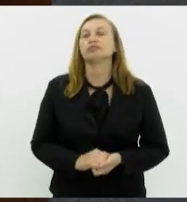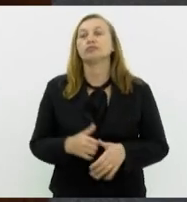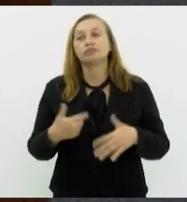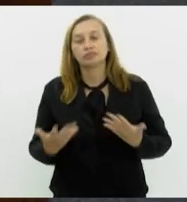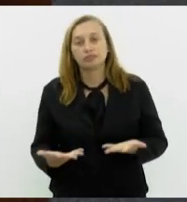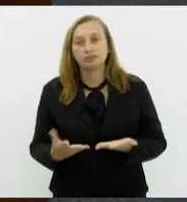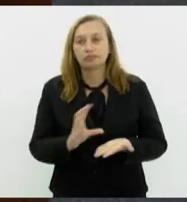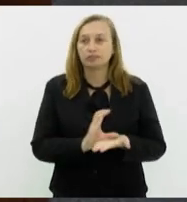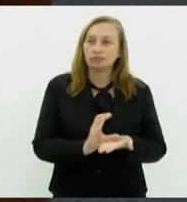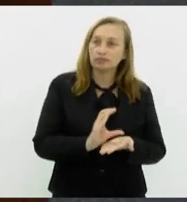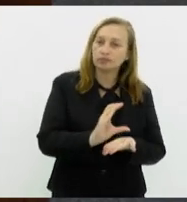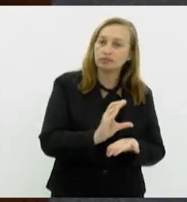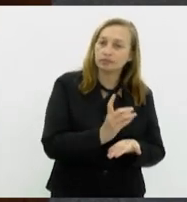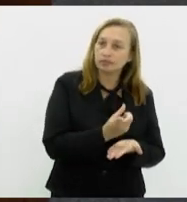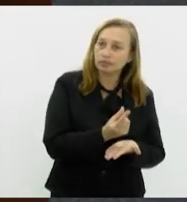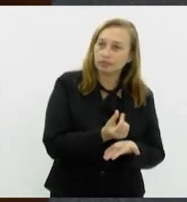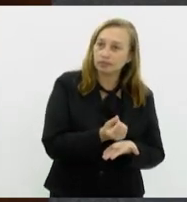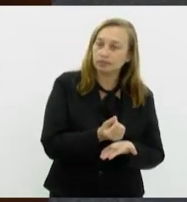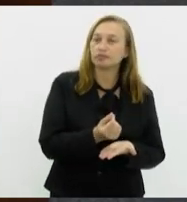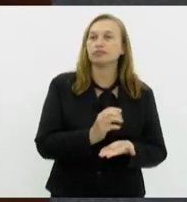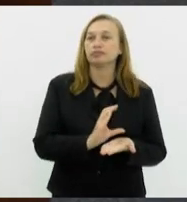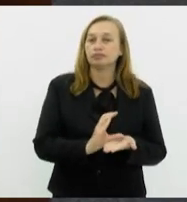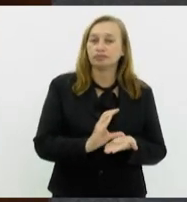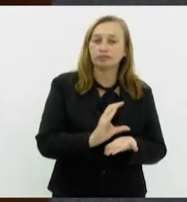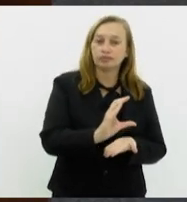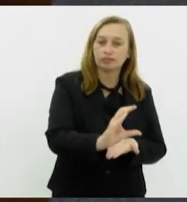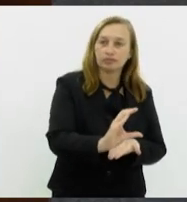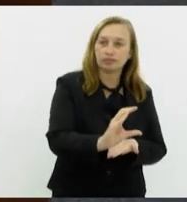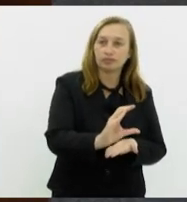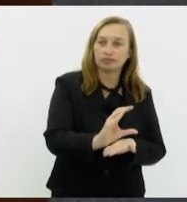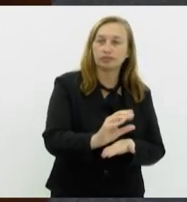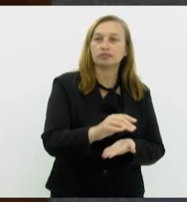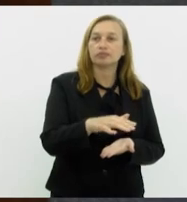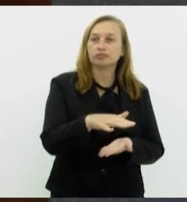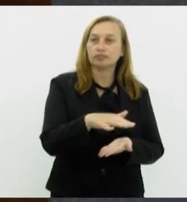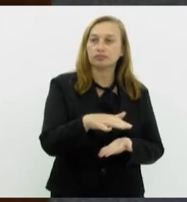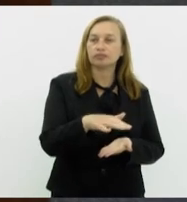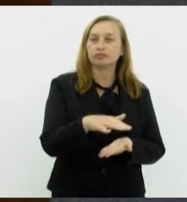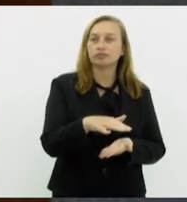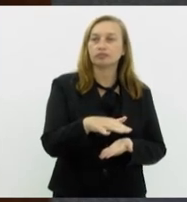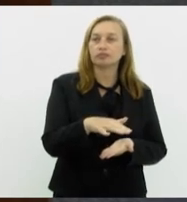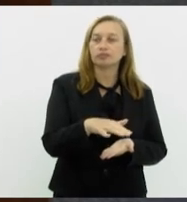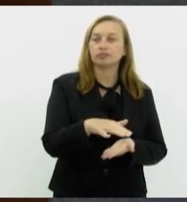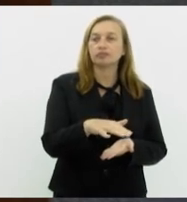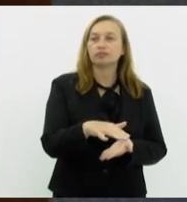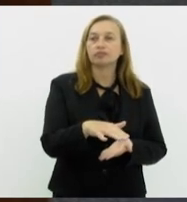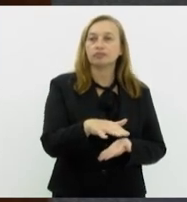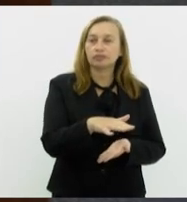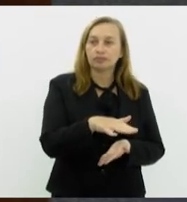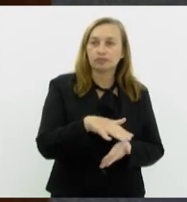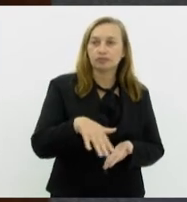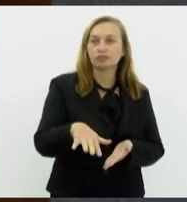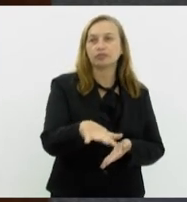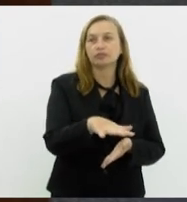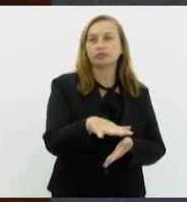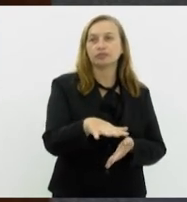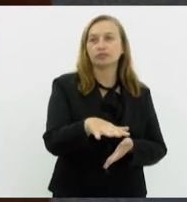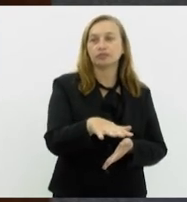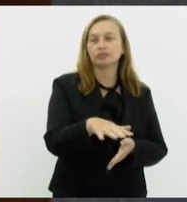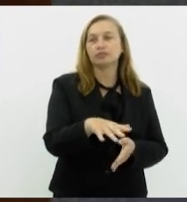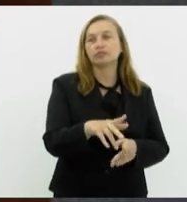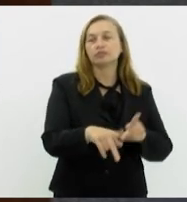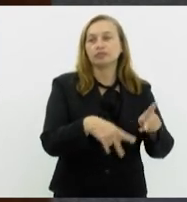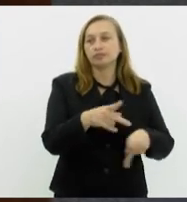os recursos eles serão aportados, né, para aqueles e aquelas fazedores de cultura que disputaram o